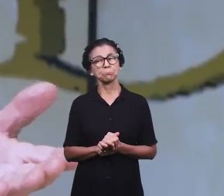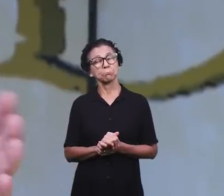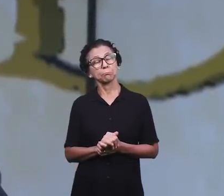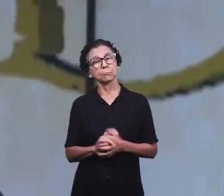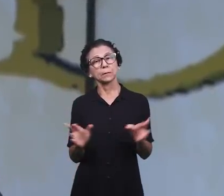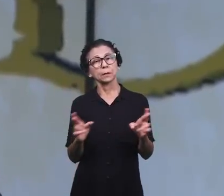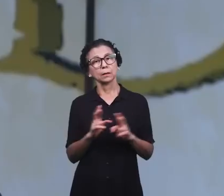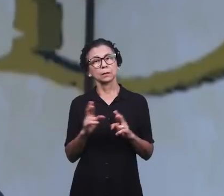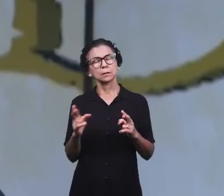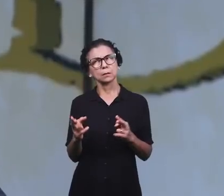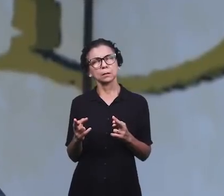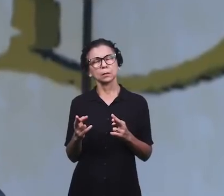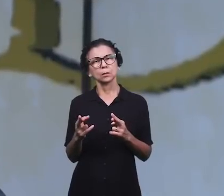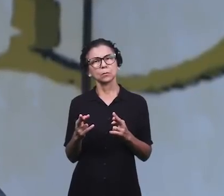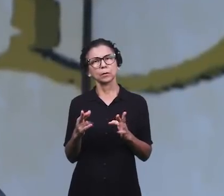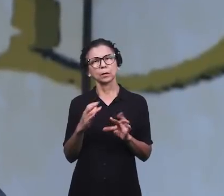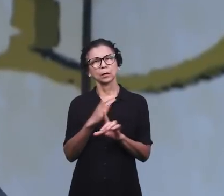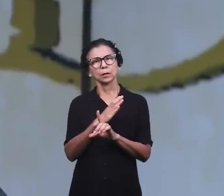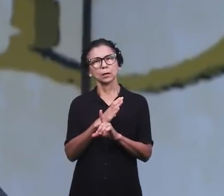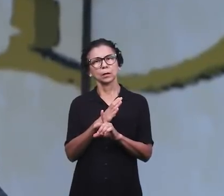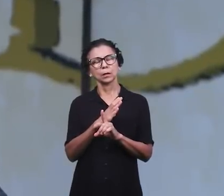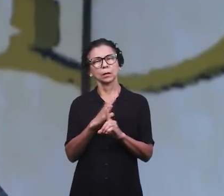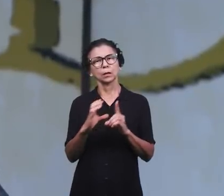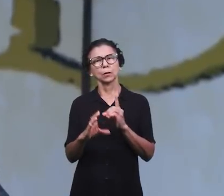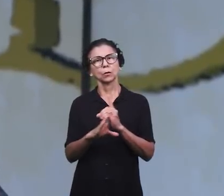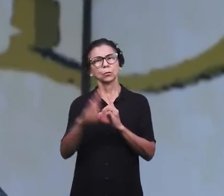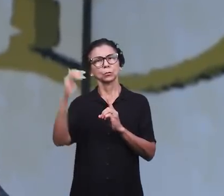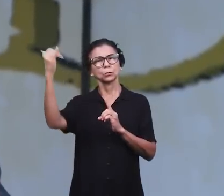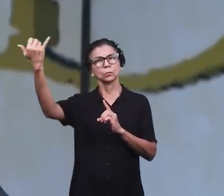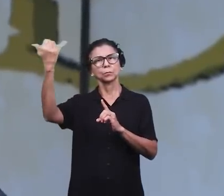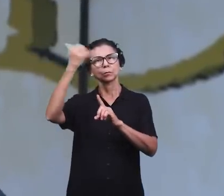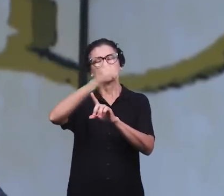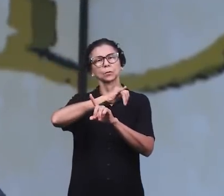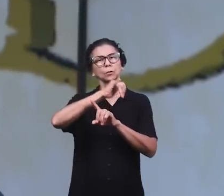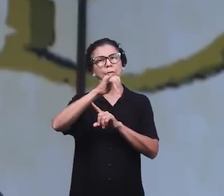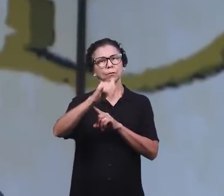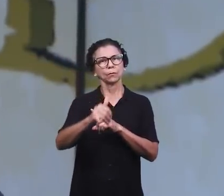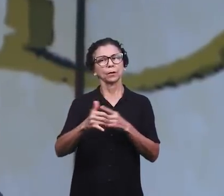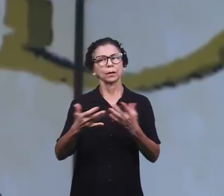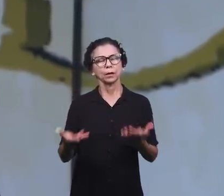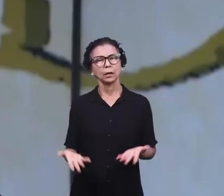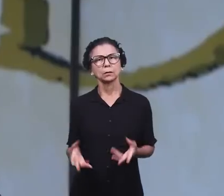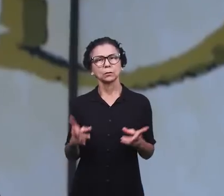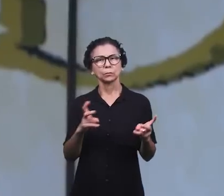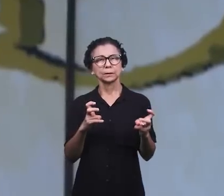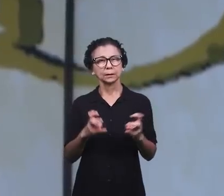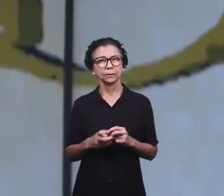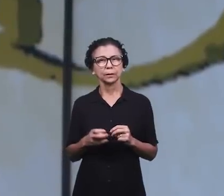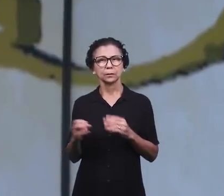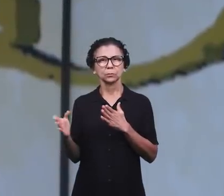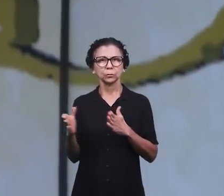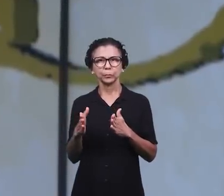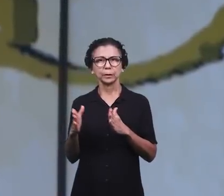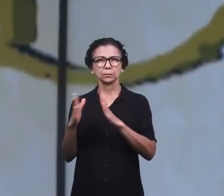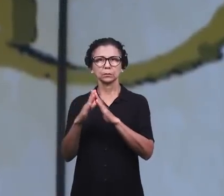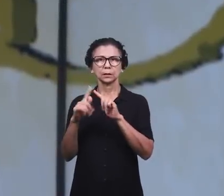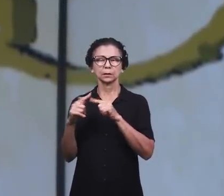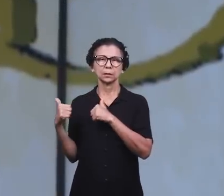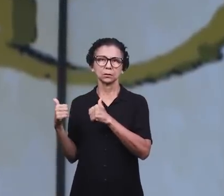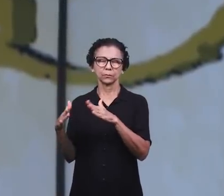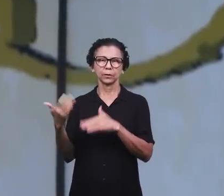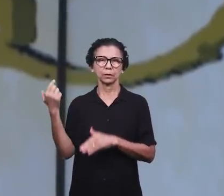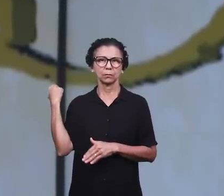a observar que era uma experiência que, por certo, a igreja dos dias dos apóstolos já possuía essa